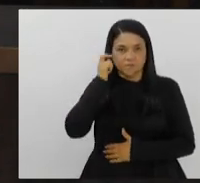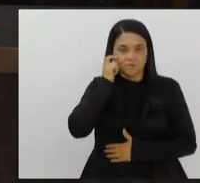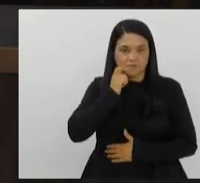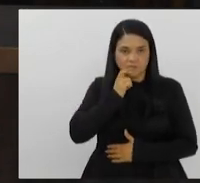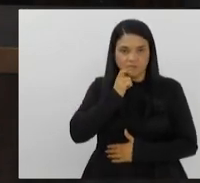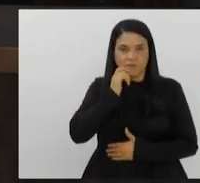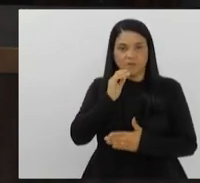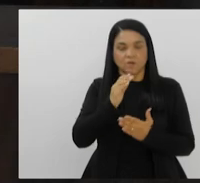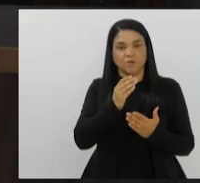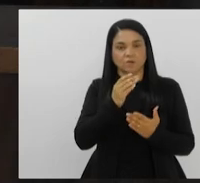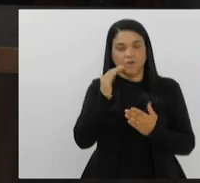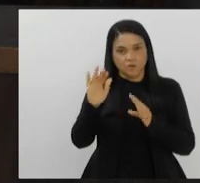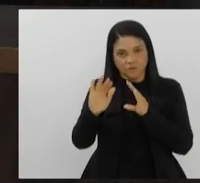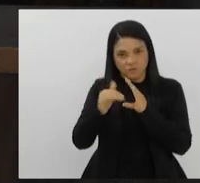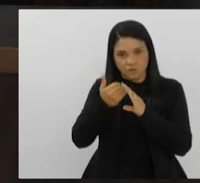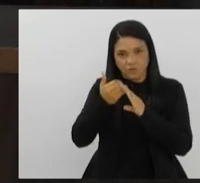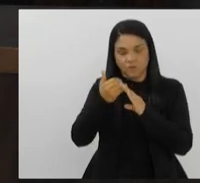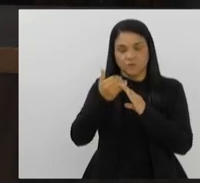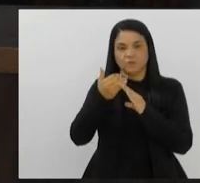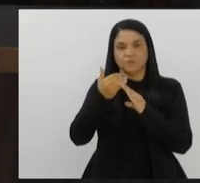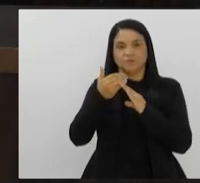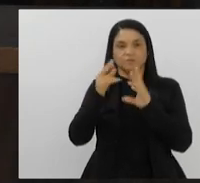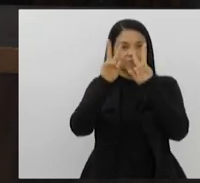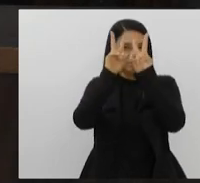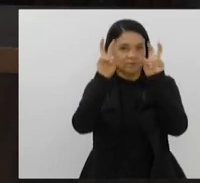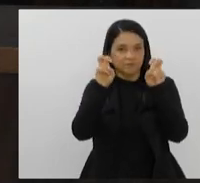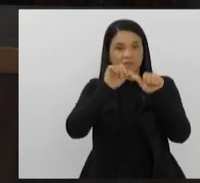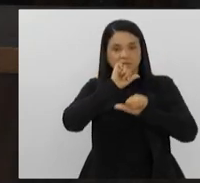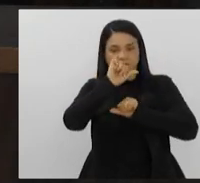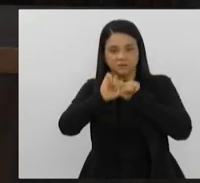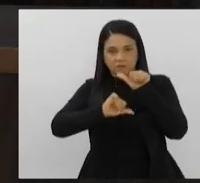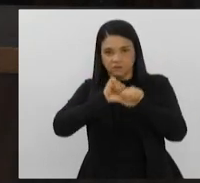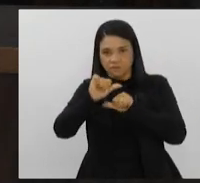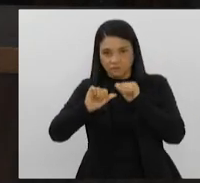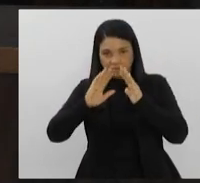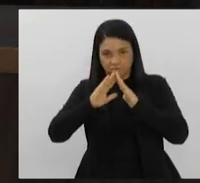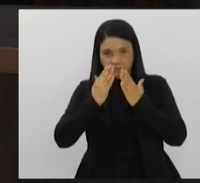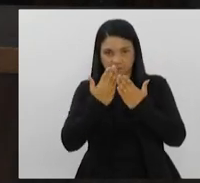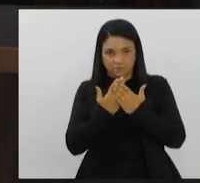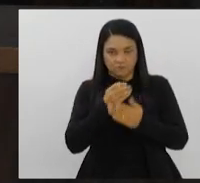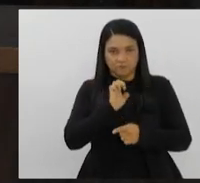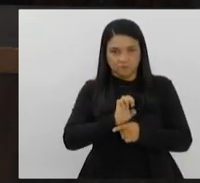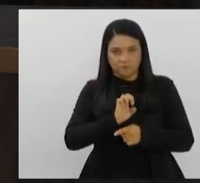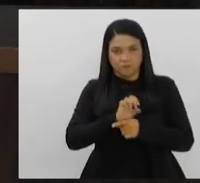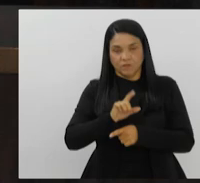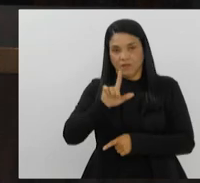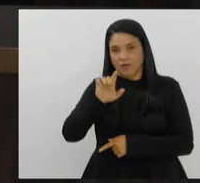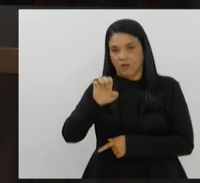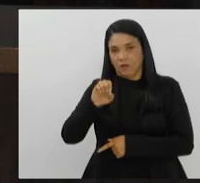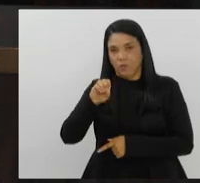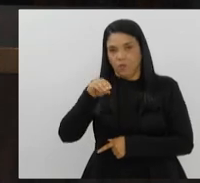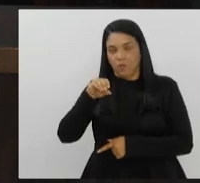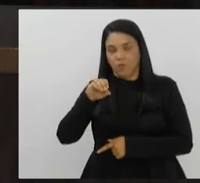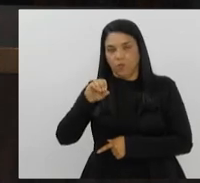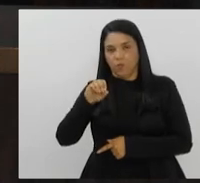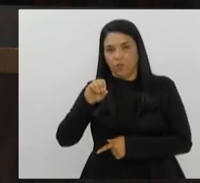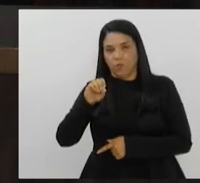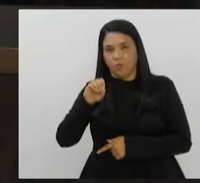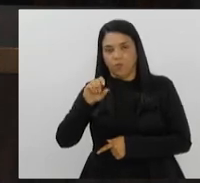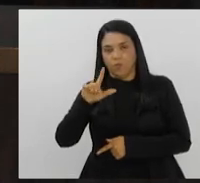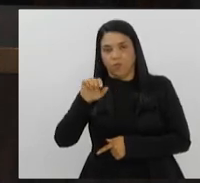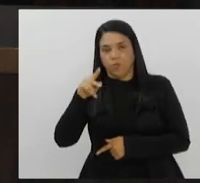o envio de mensagem dispondo sobre a transformação do Colégio Estadual Leopoldo Oscar